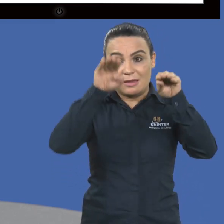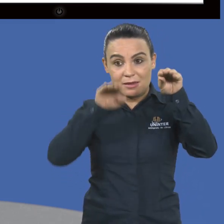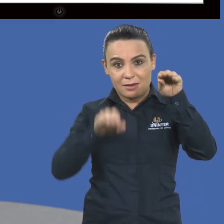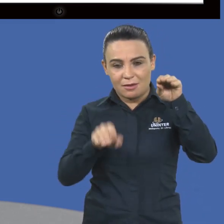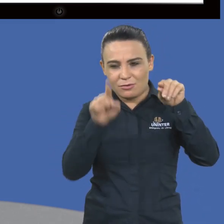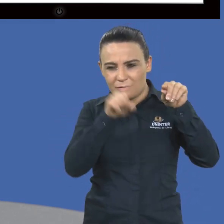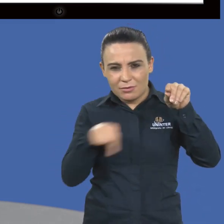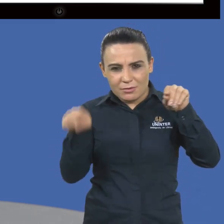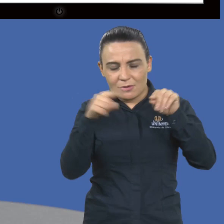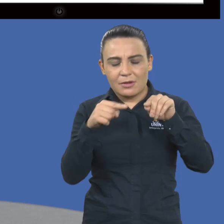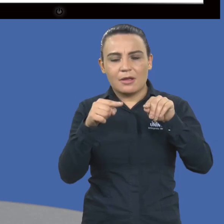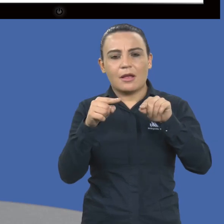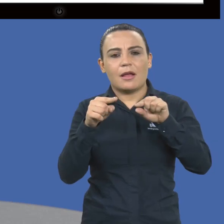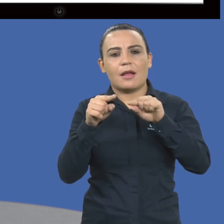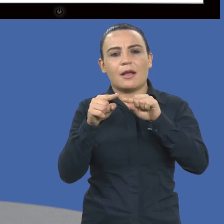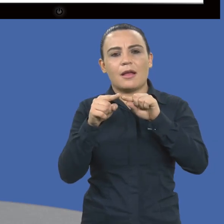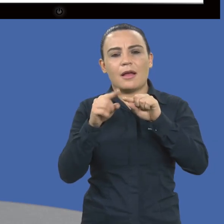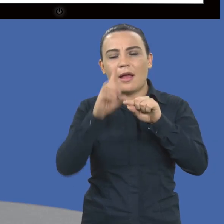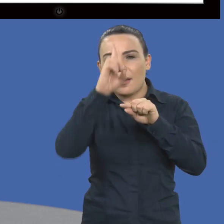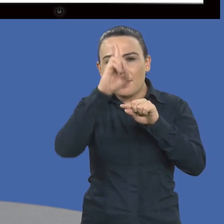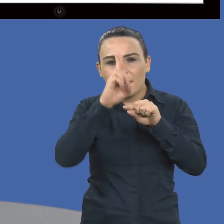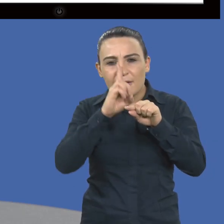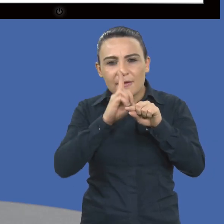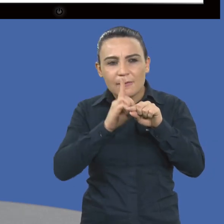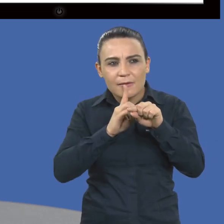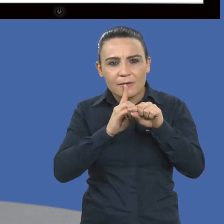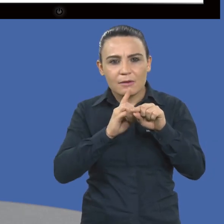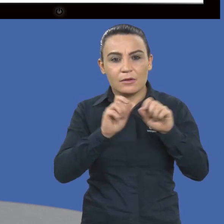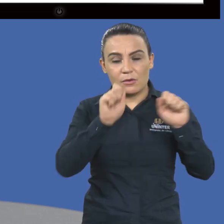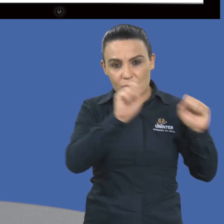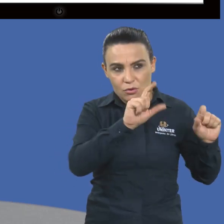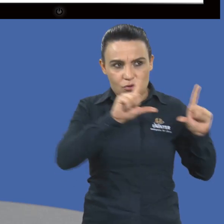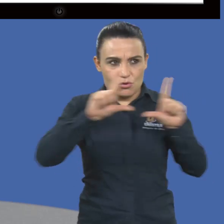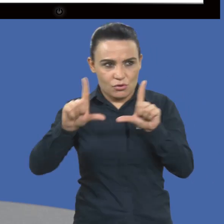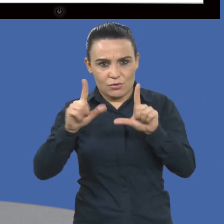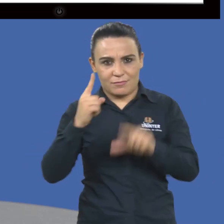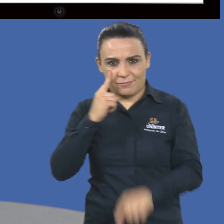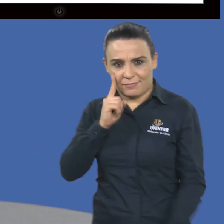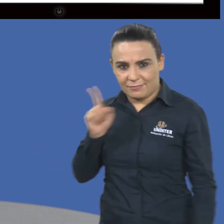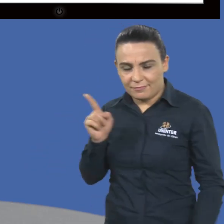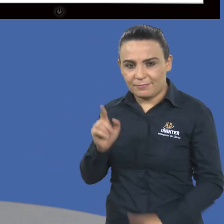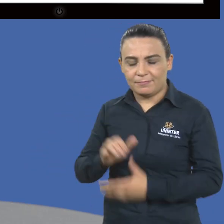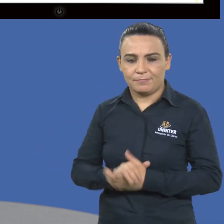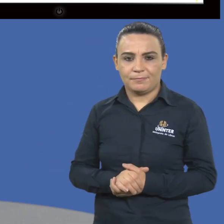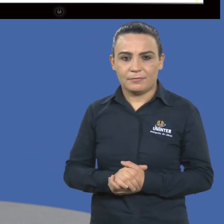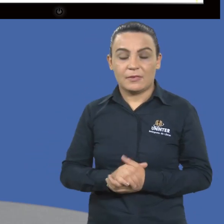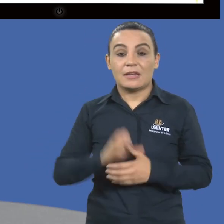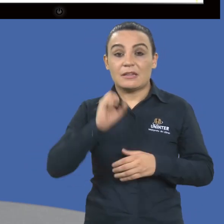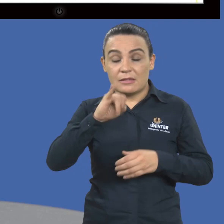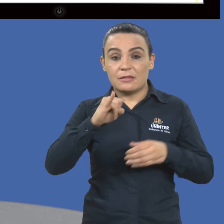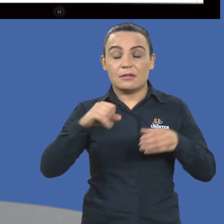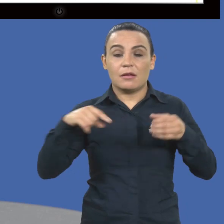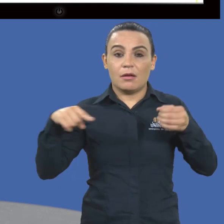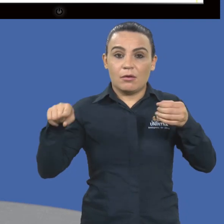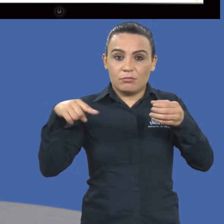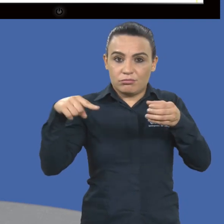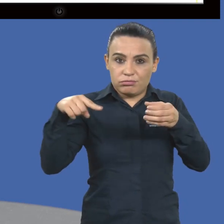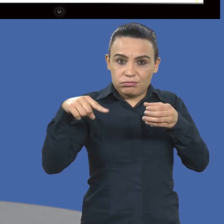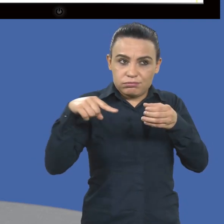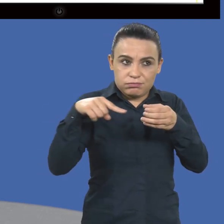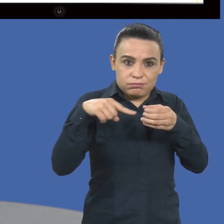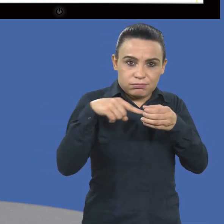germinativa de baixo for fertilizada, veja na próxima lâmina,